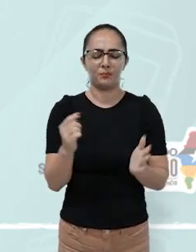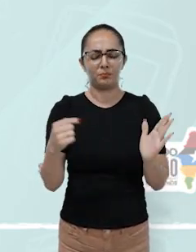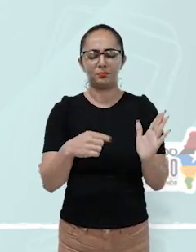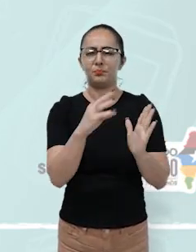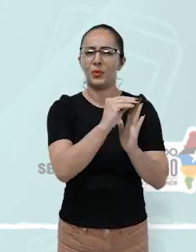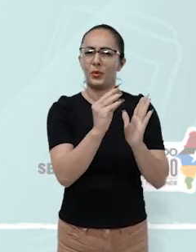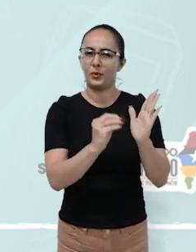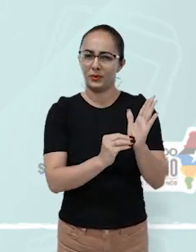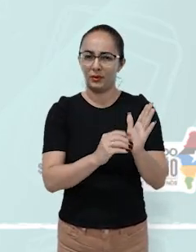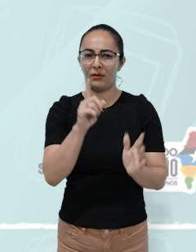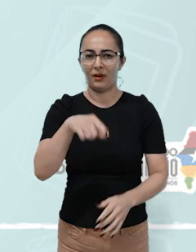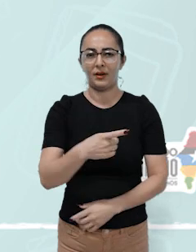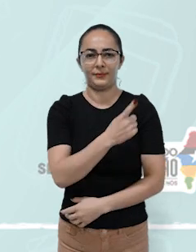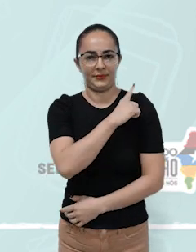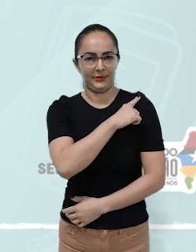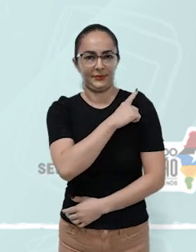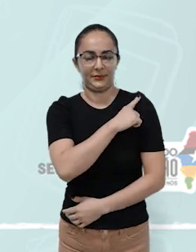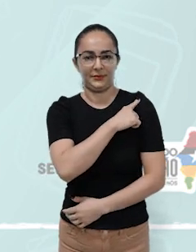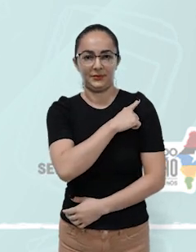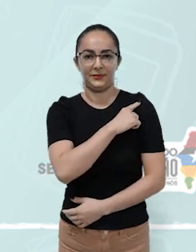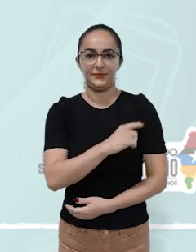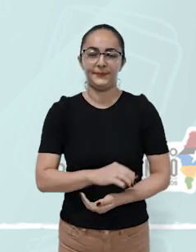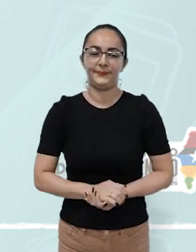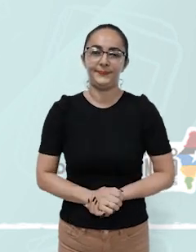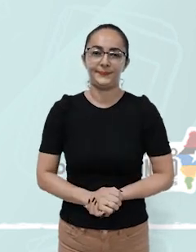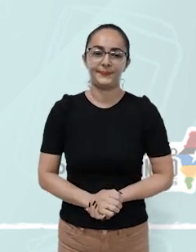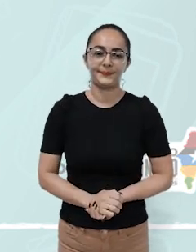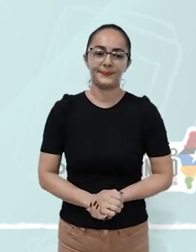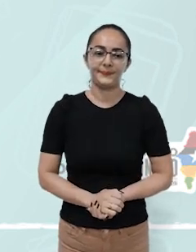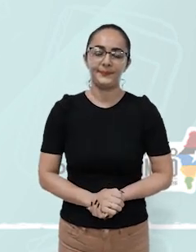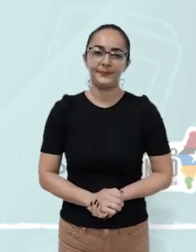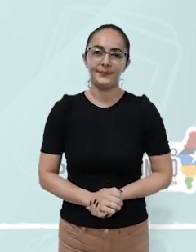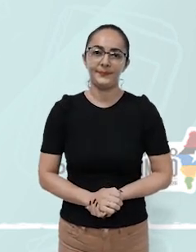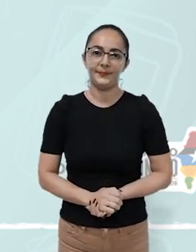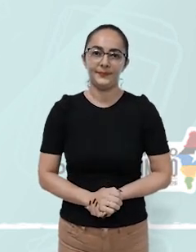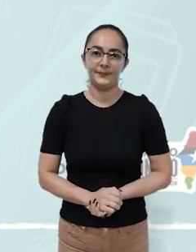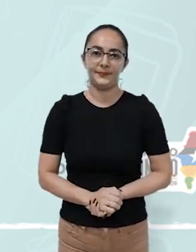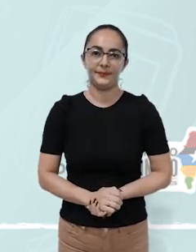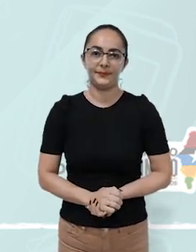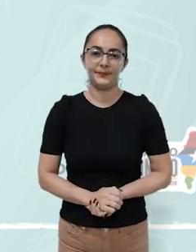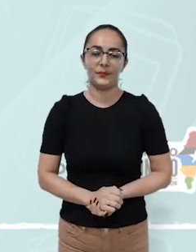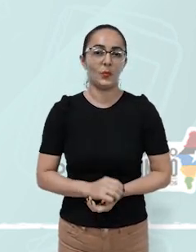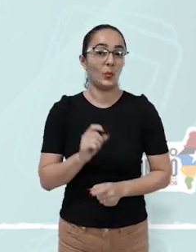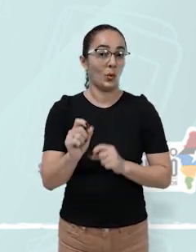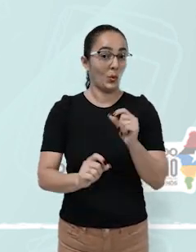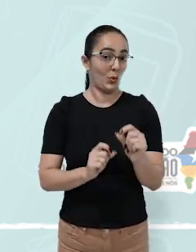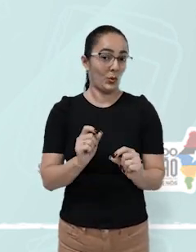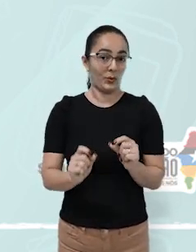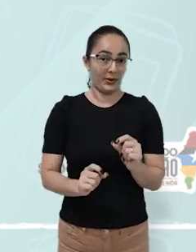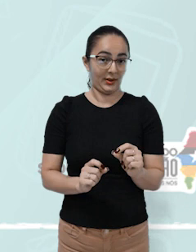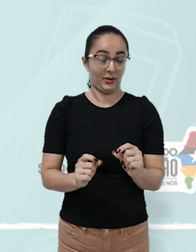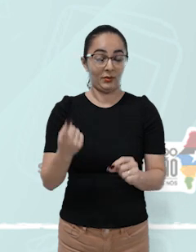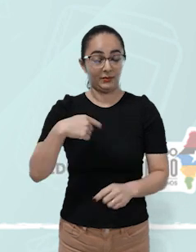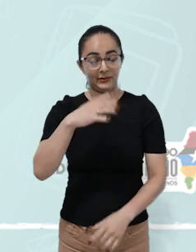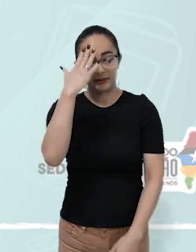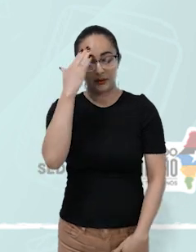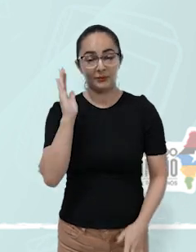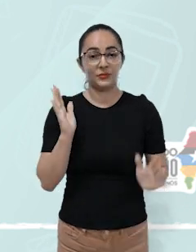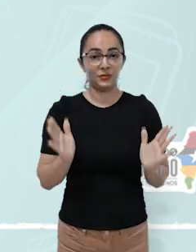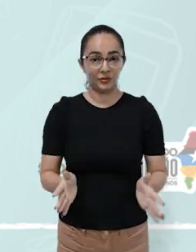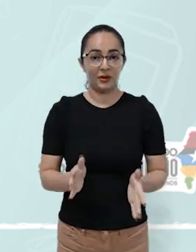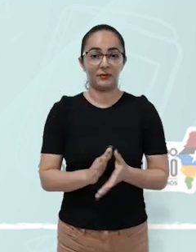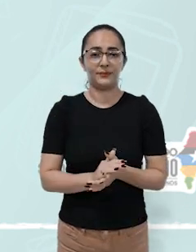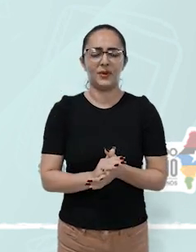conteúdo ele é do primeiro ano de ensino médio, tudo bem? O que a gente sabe?